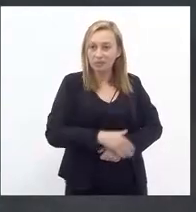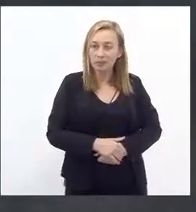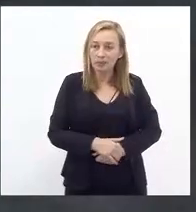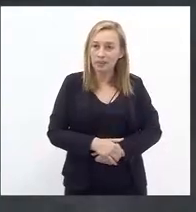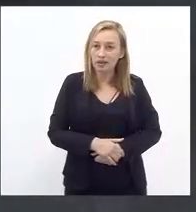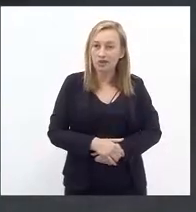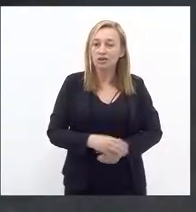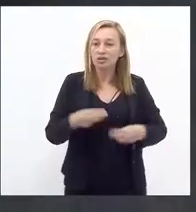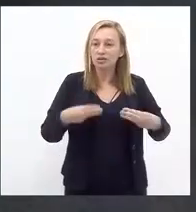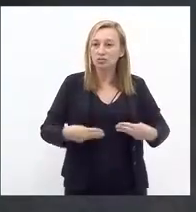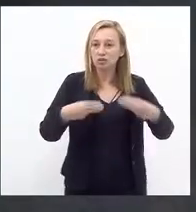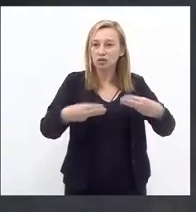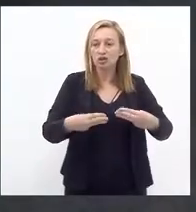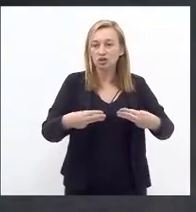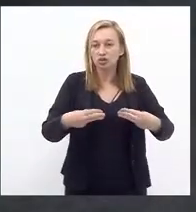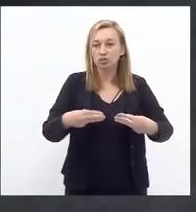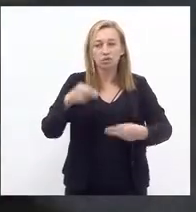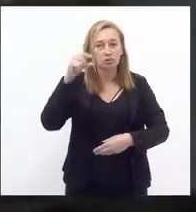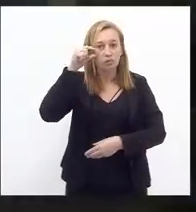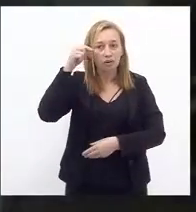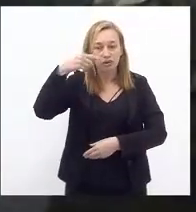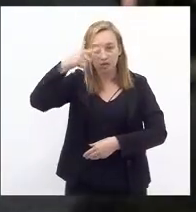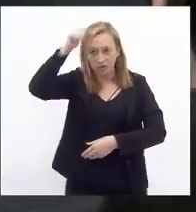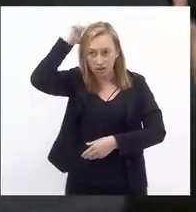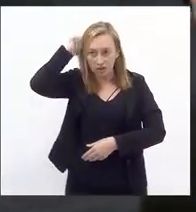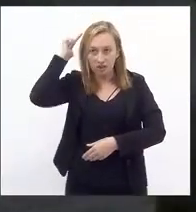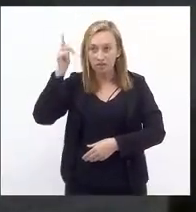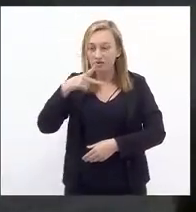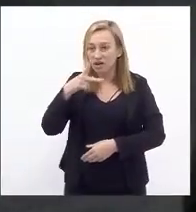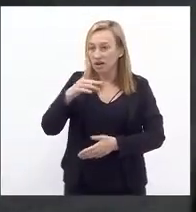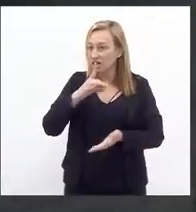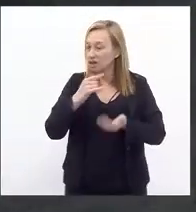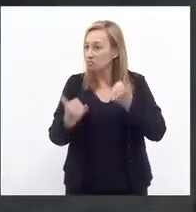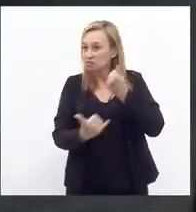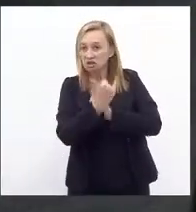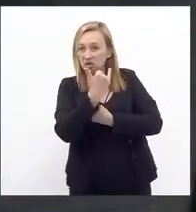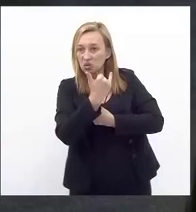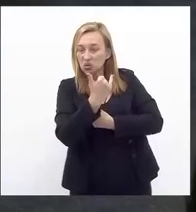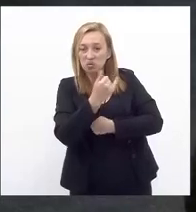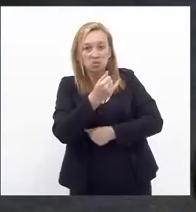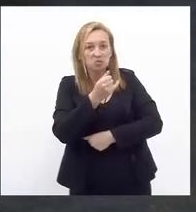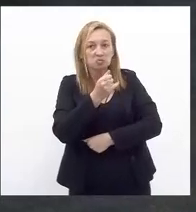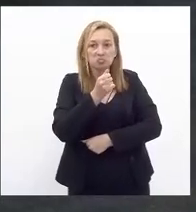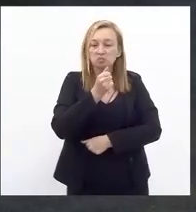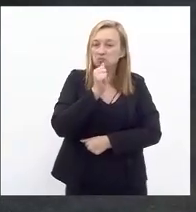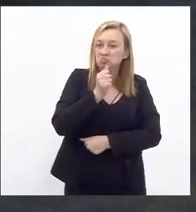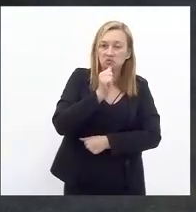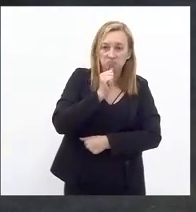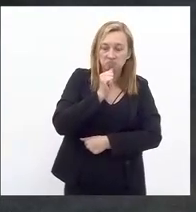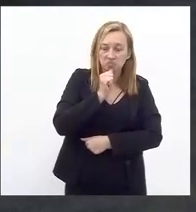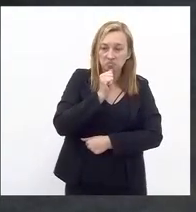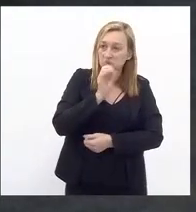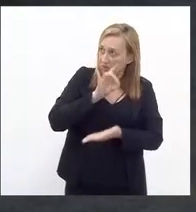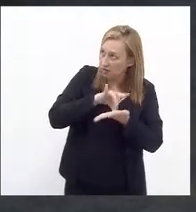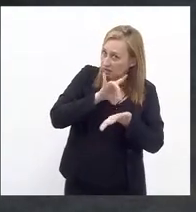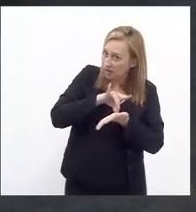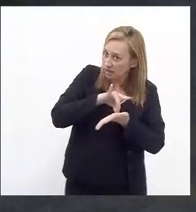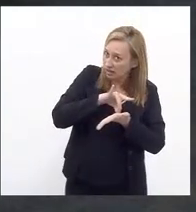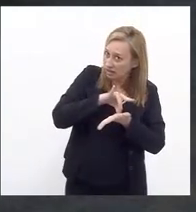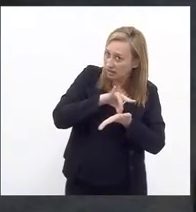e do ministro Paulo Guedes senhor fala que ele não enganou ninguém e não é verdade